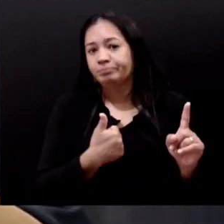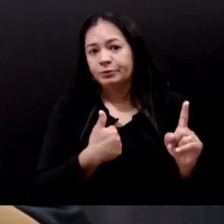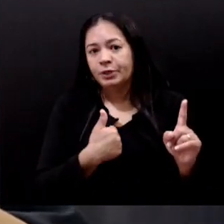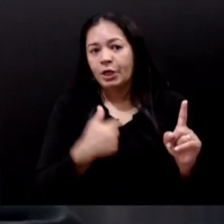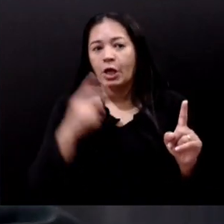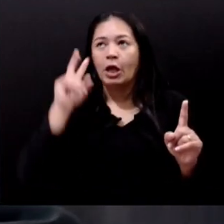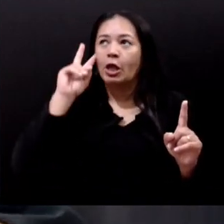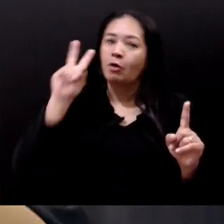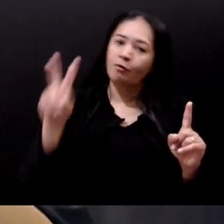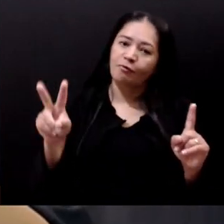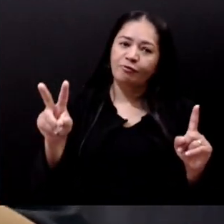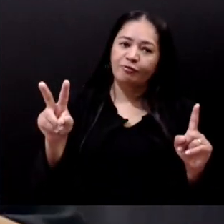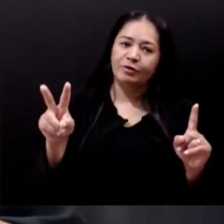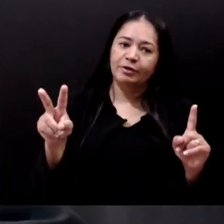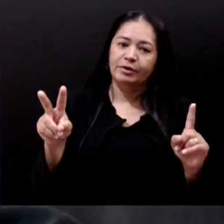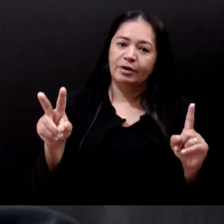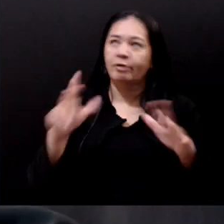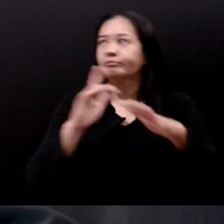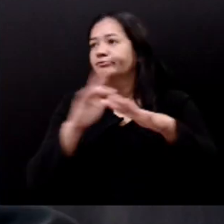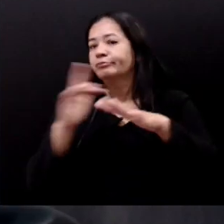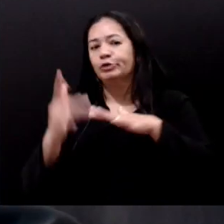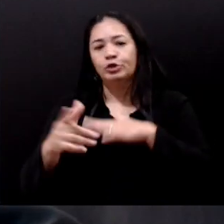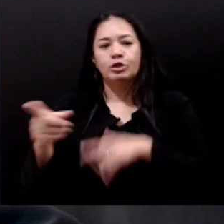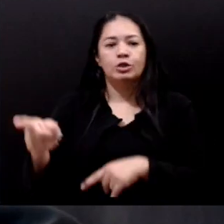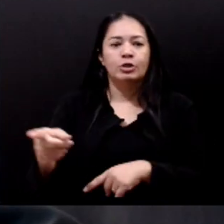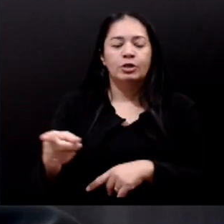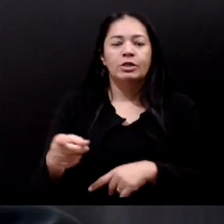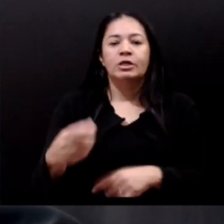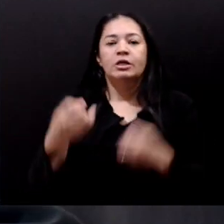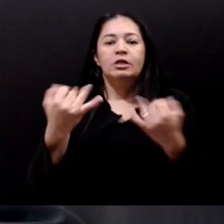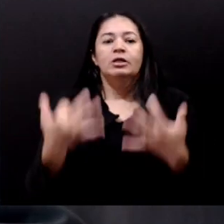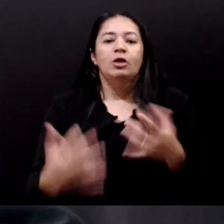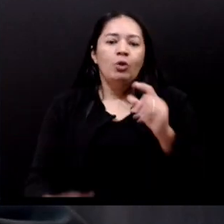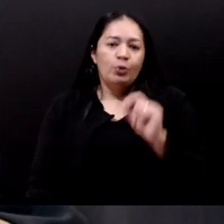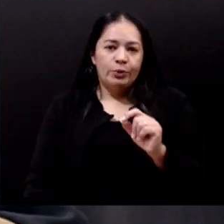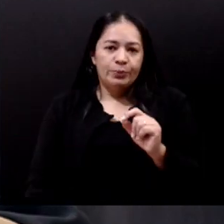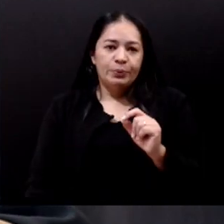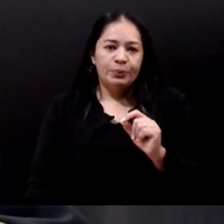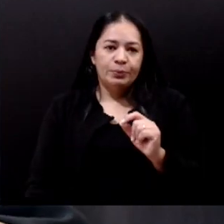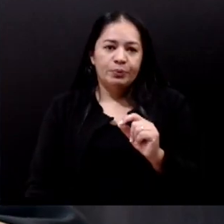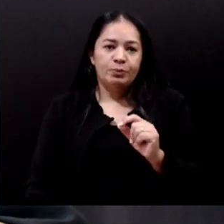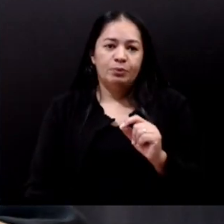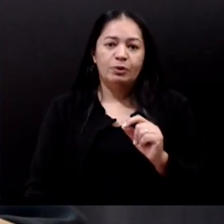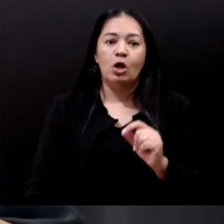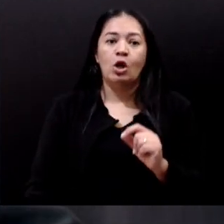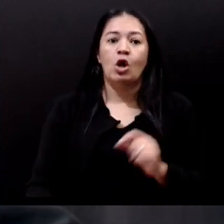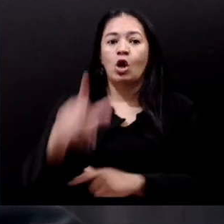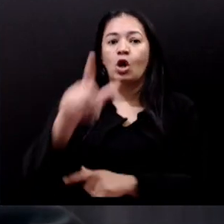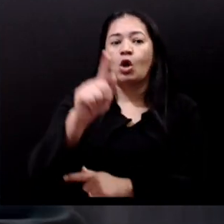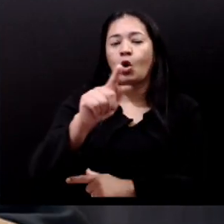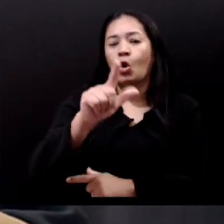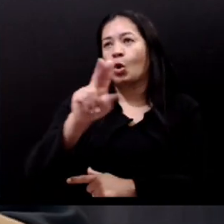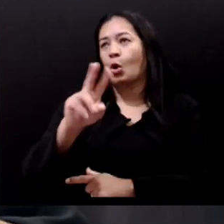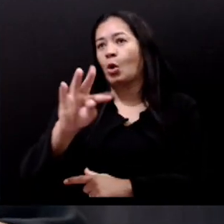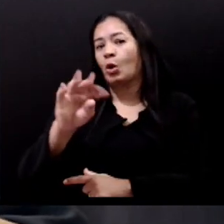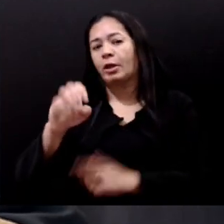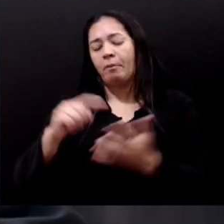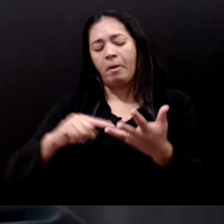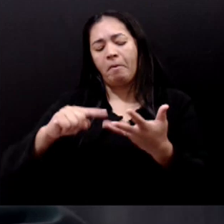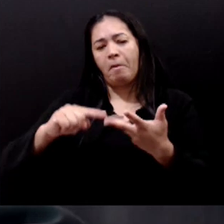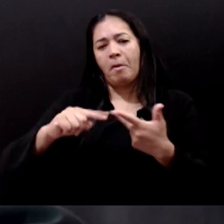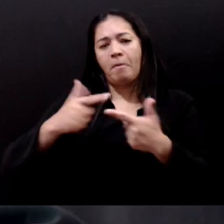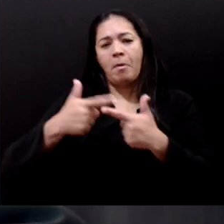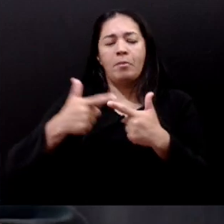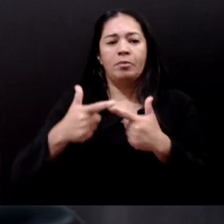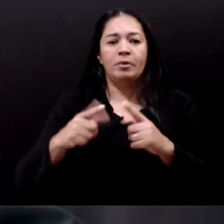X rede social falando que o glúten incha e daí isso, aquilo. E ela corta o